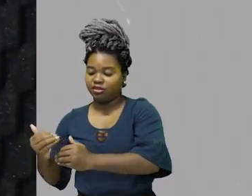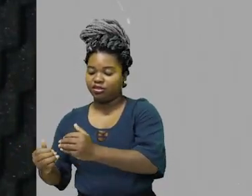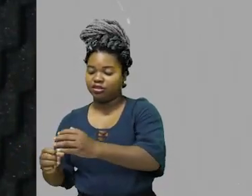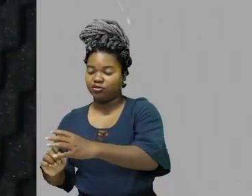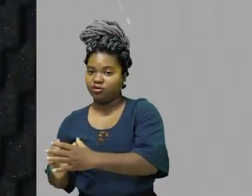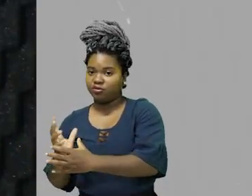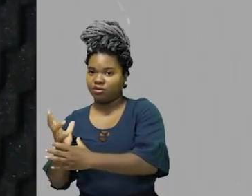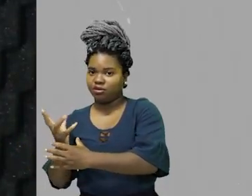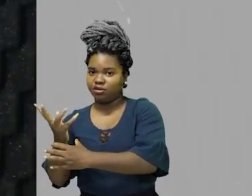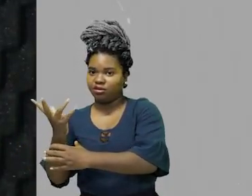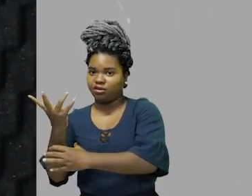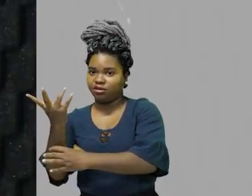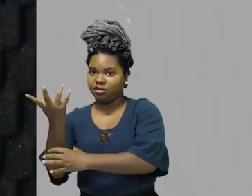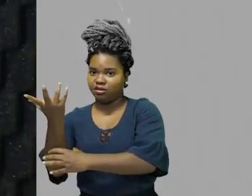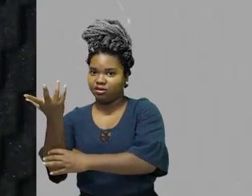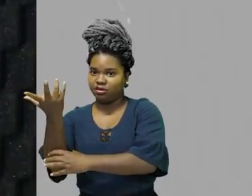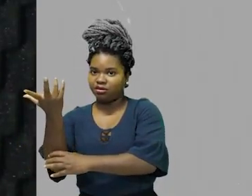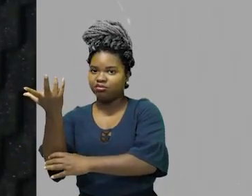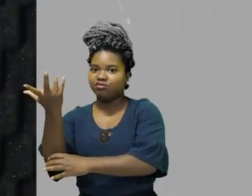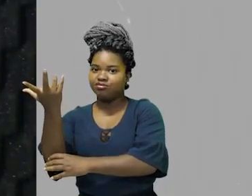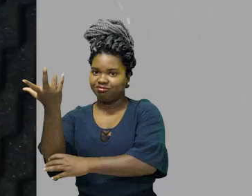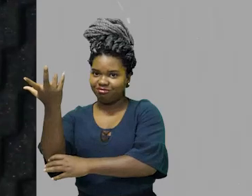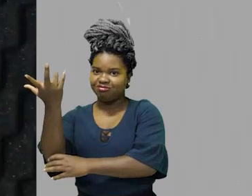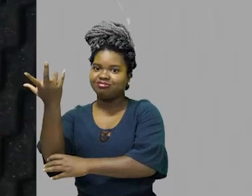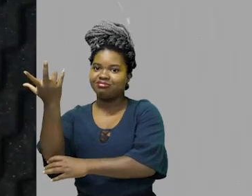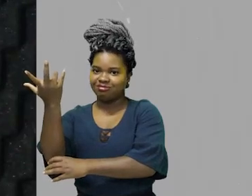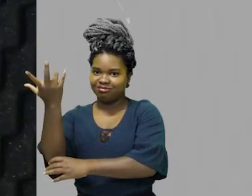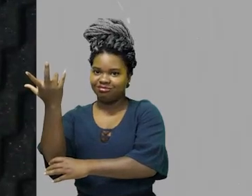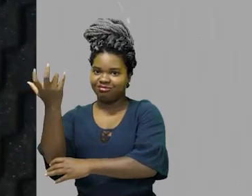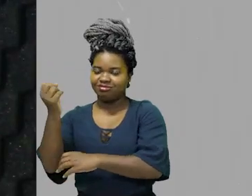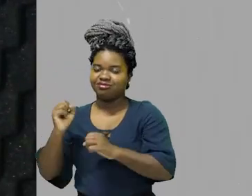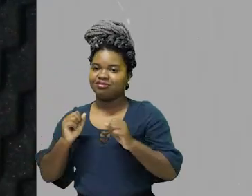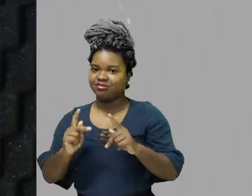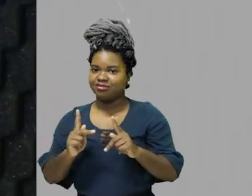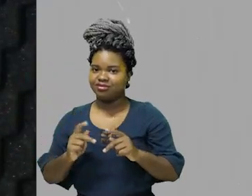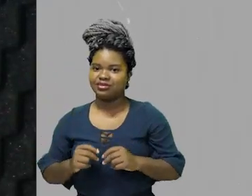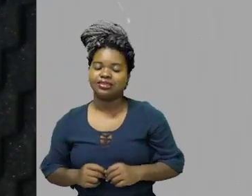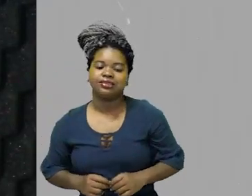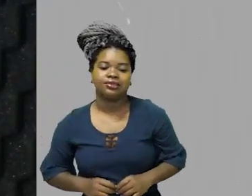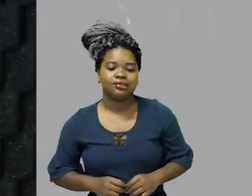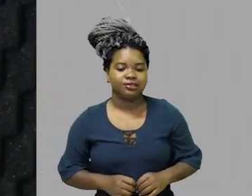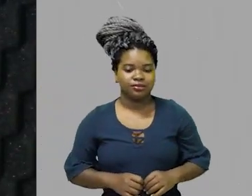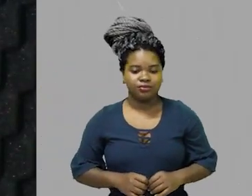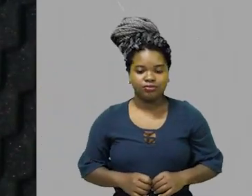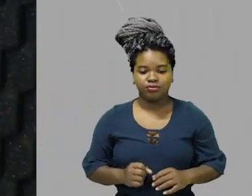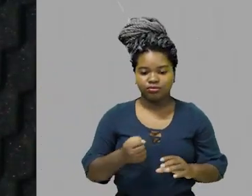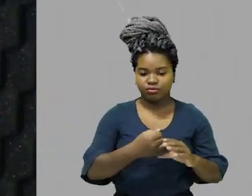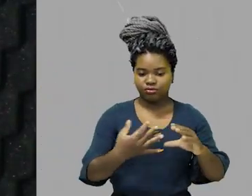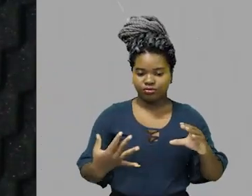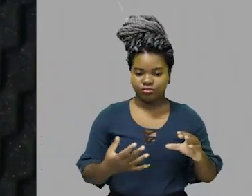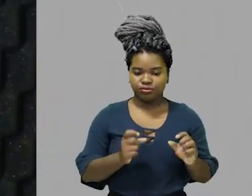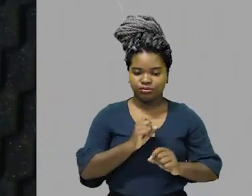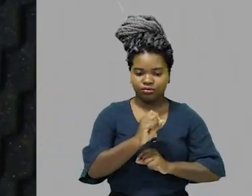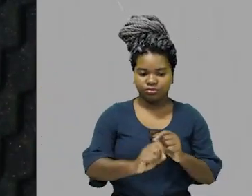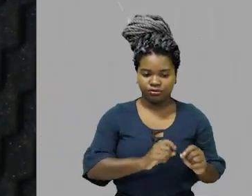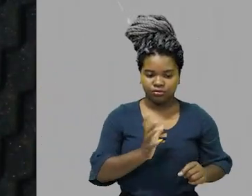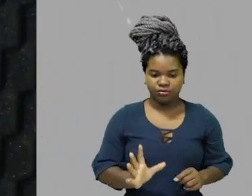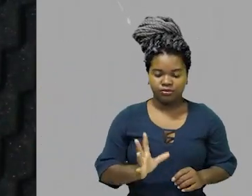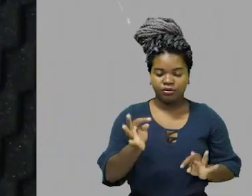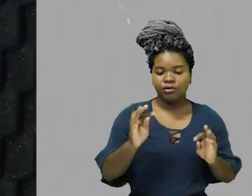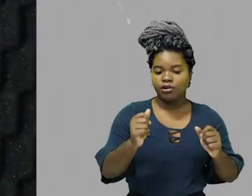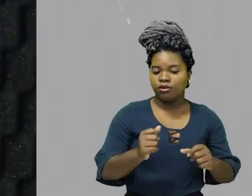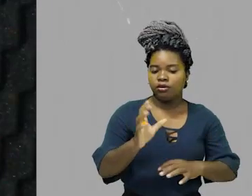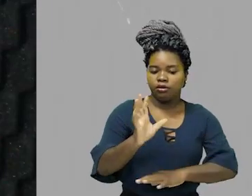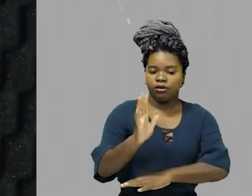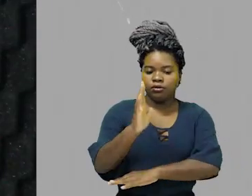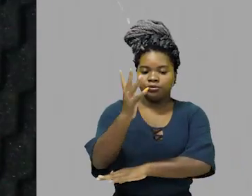do gametângio, dentro do corpo do indivíduo materno. Essa característica faz com que todas as plantas